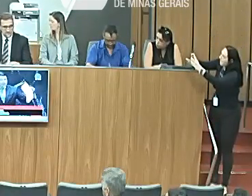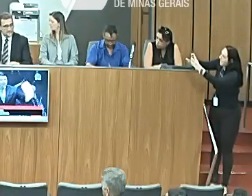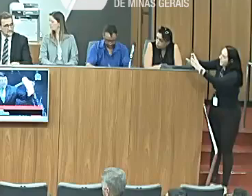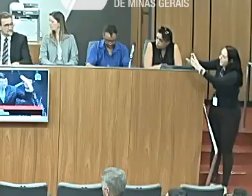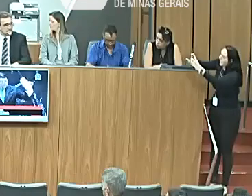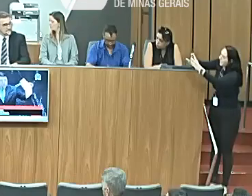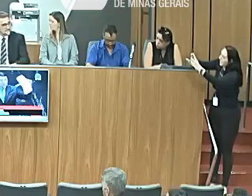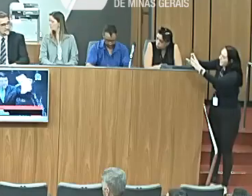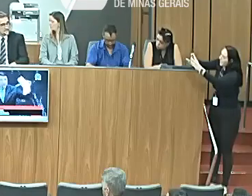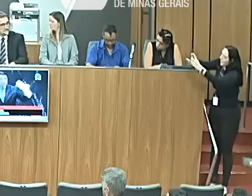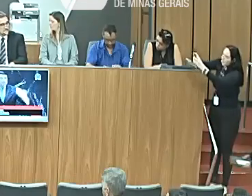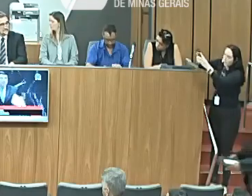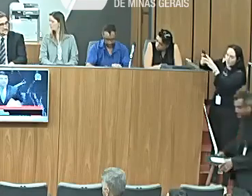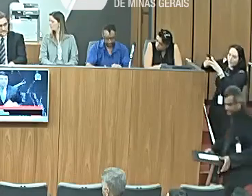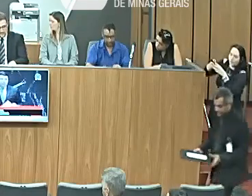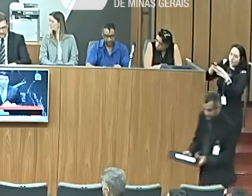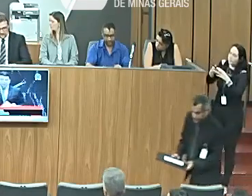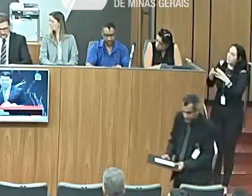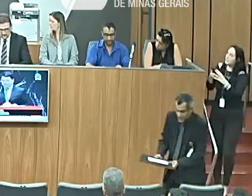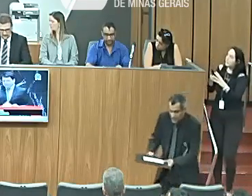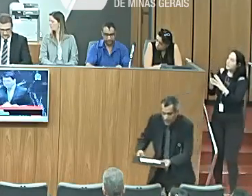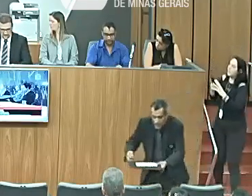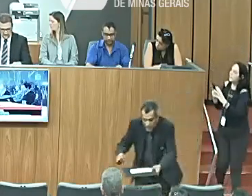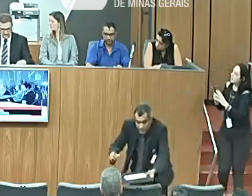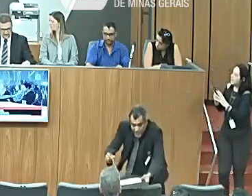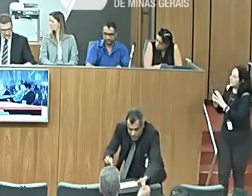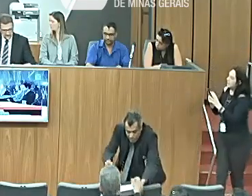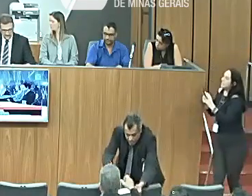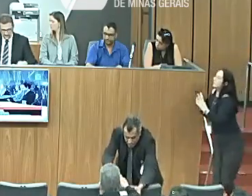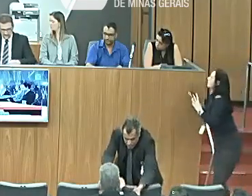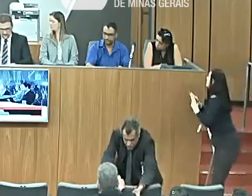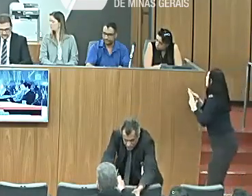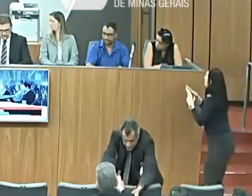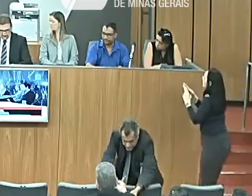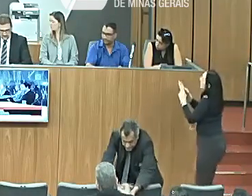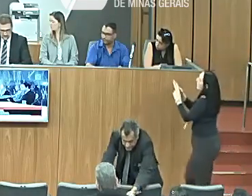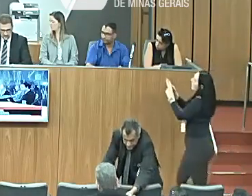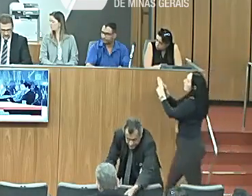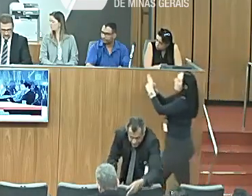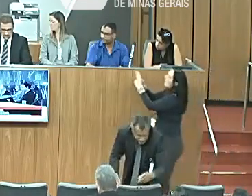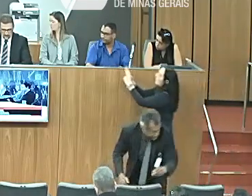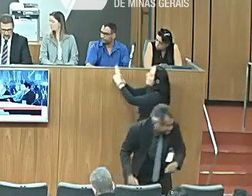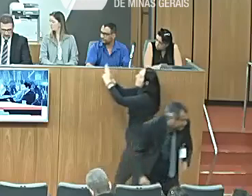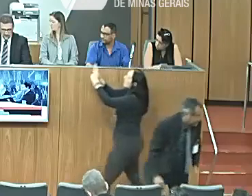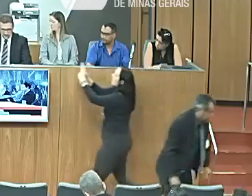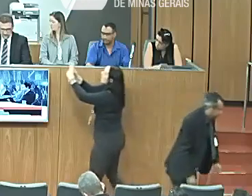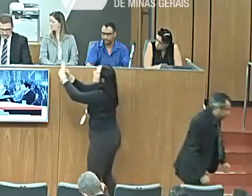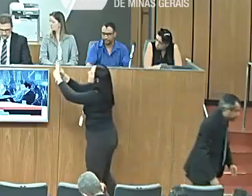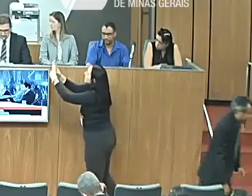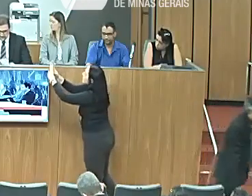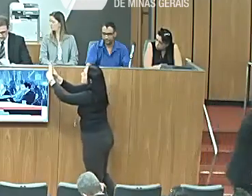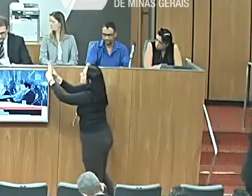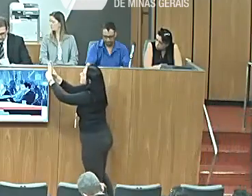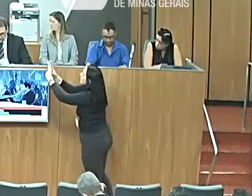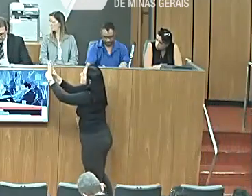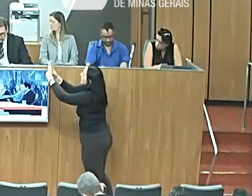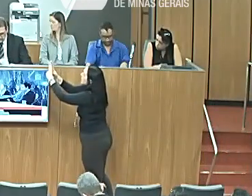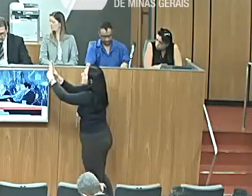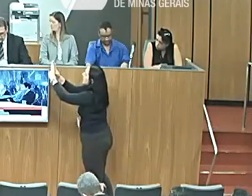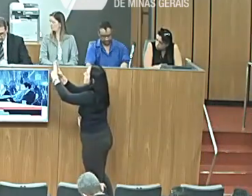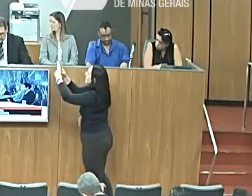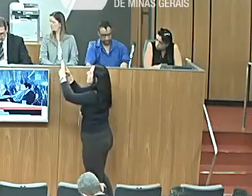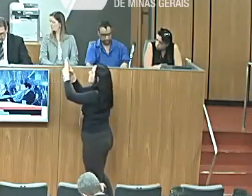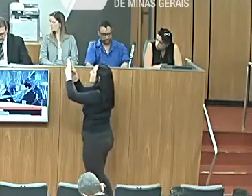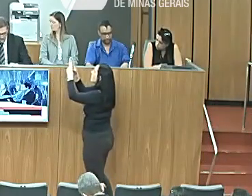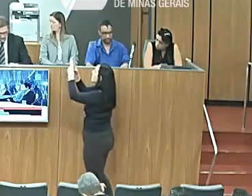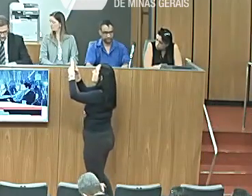qualquer encaminhamento nesta linha é dever do presidente um presidente e conforme determina o artigo 112 do regimento